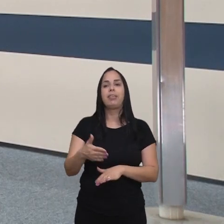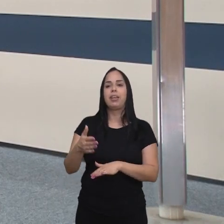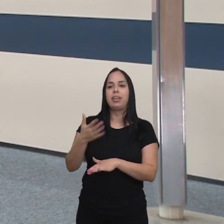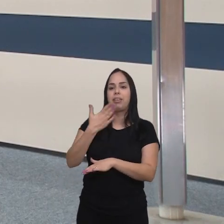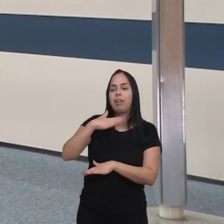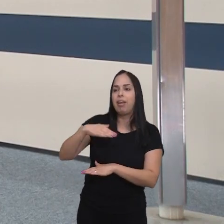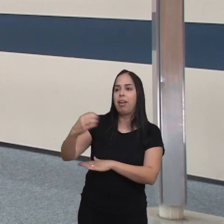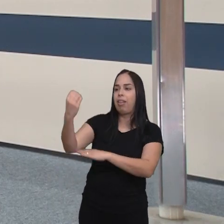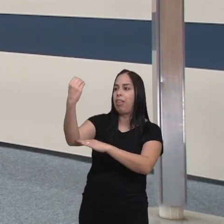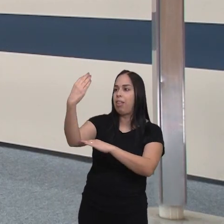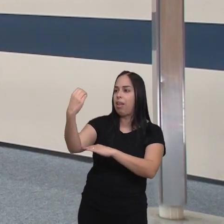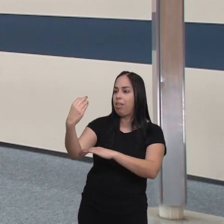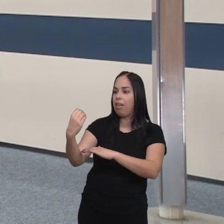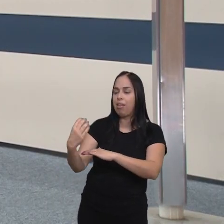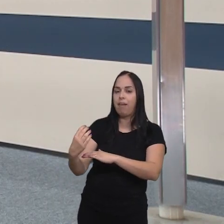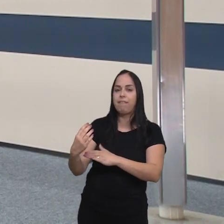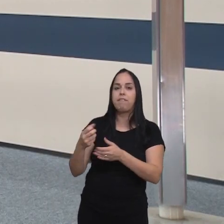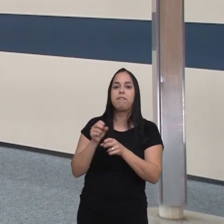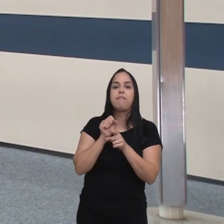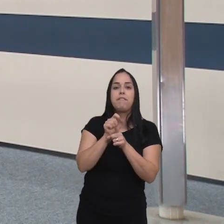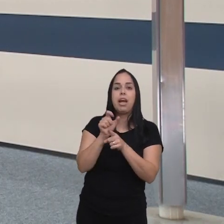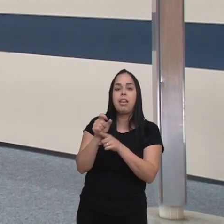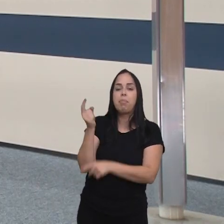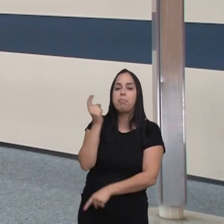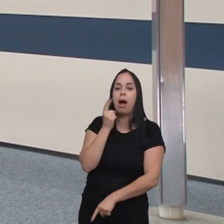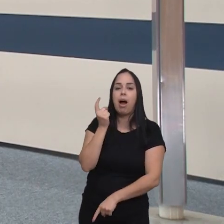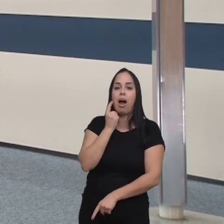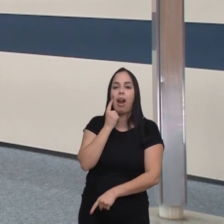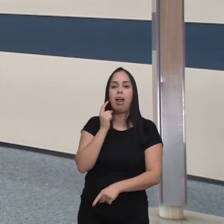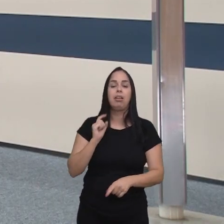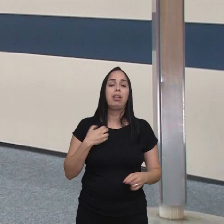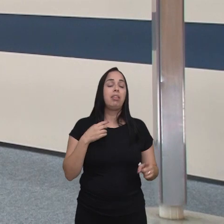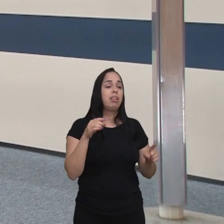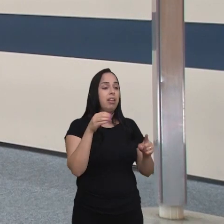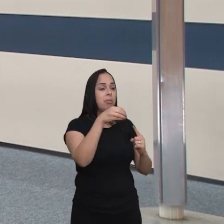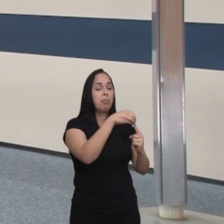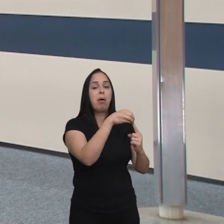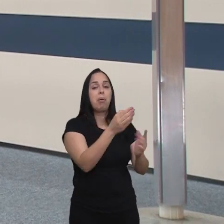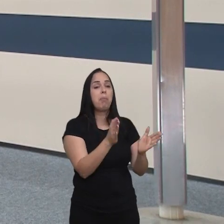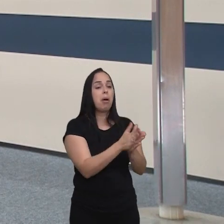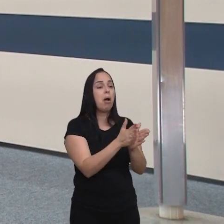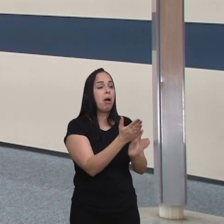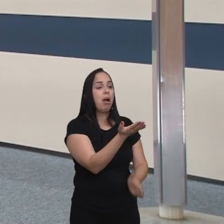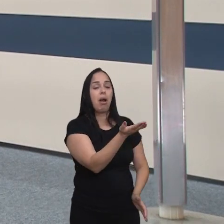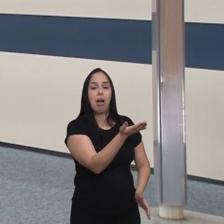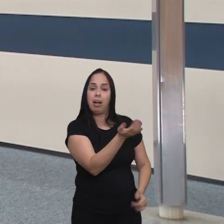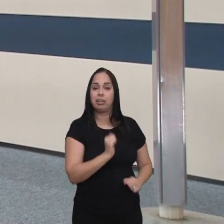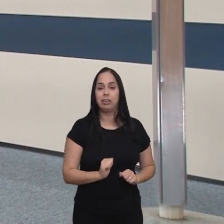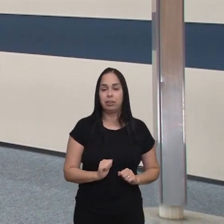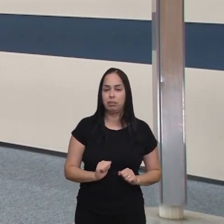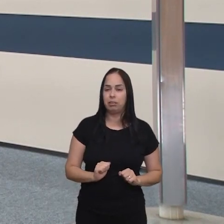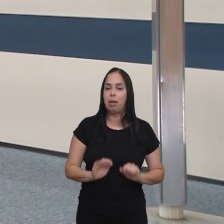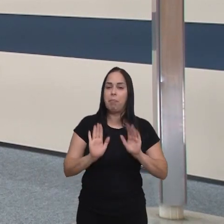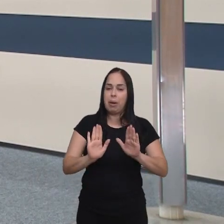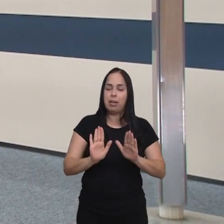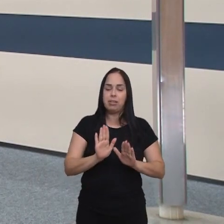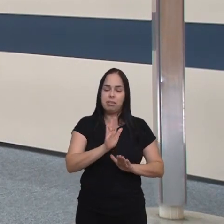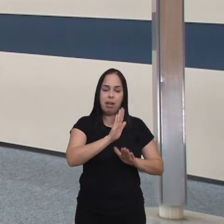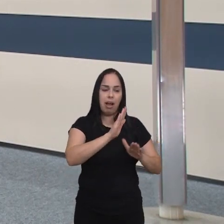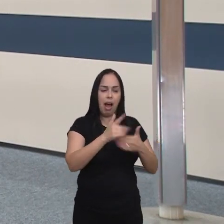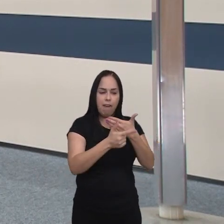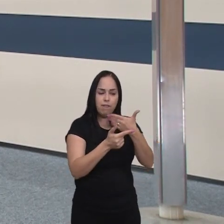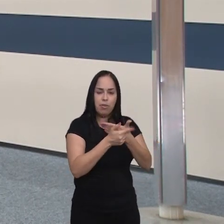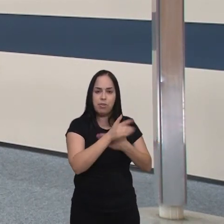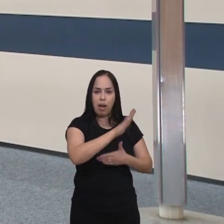semáforo para vender bala, né? As crianças estão indo para os pontos de ônibus E o papel das crianças e